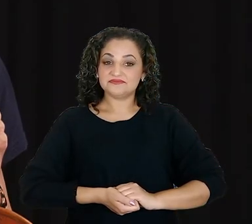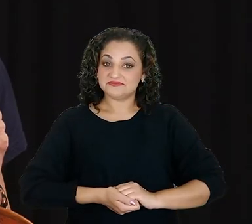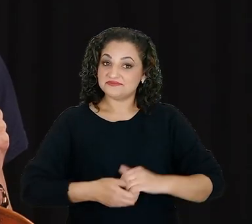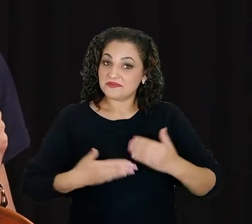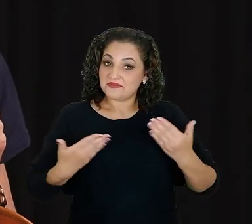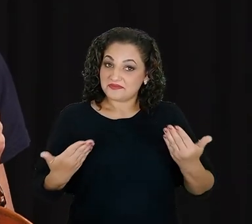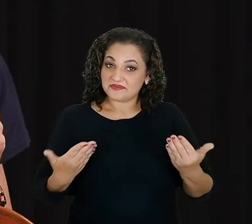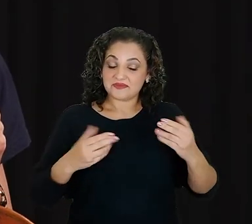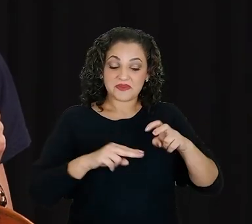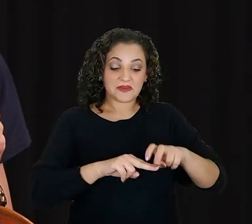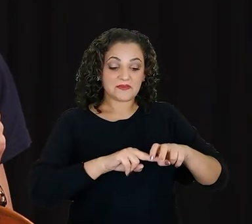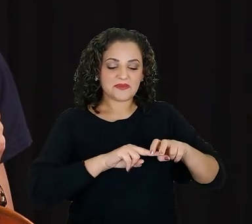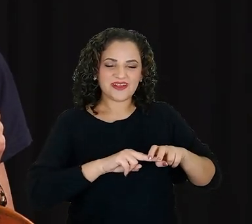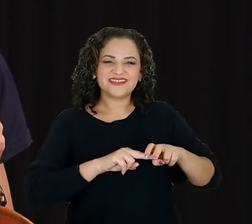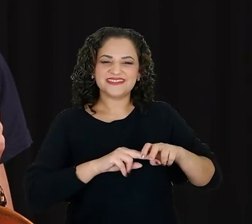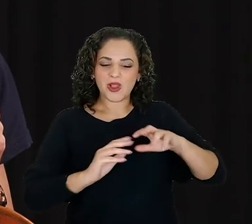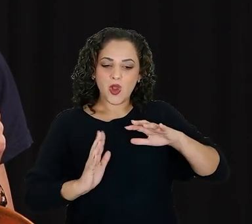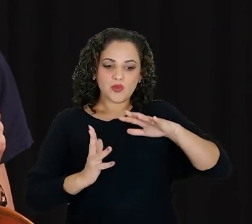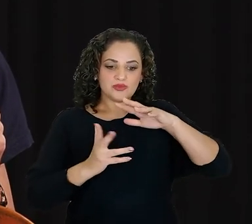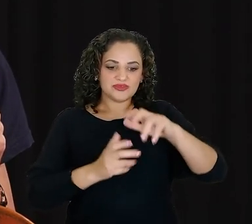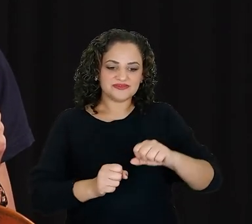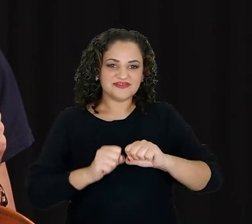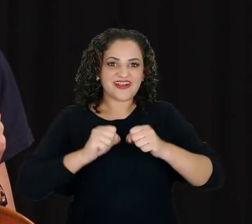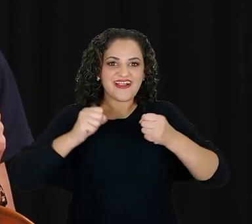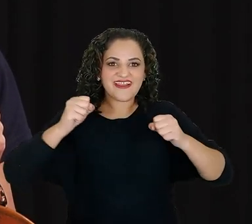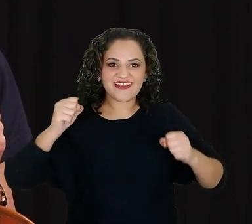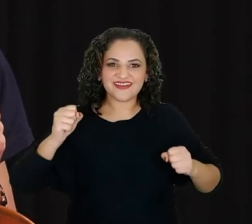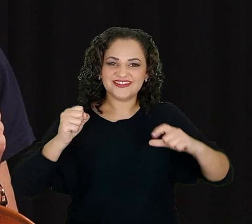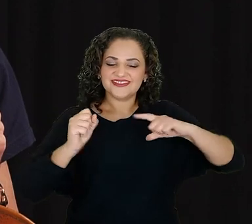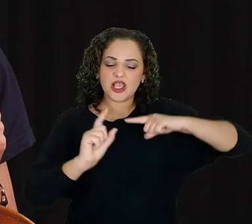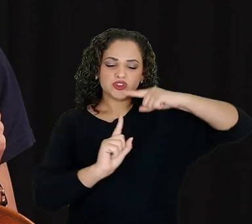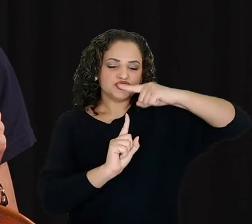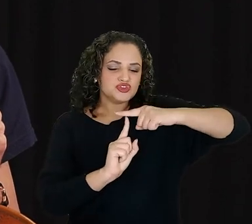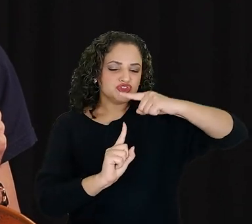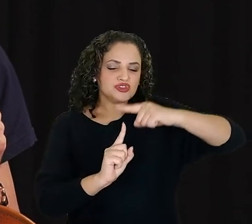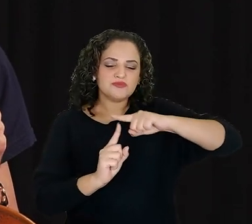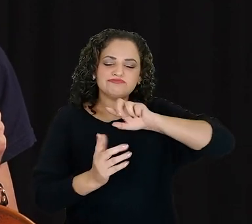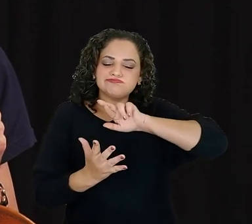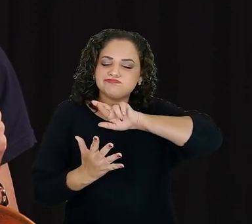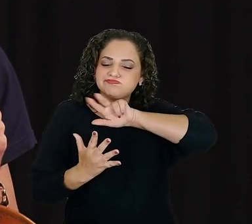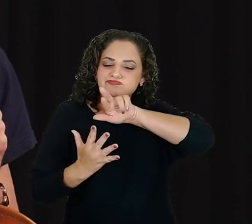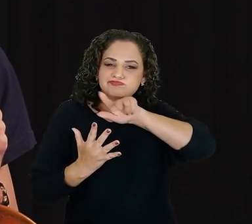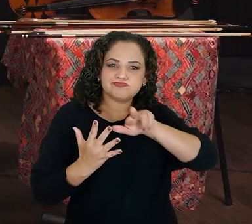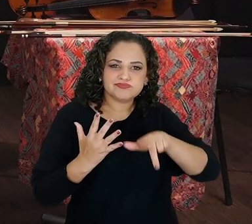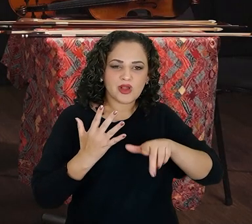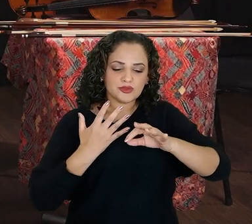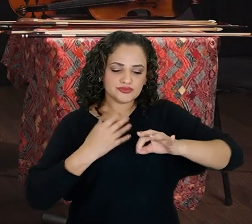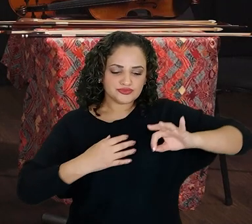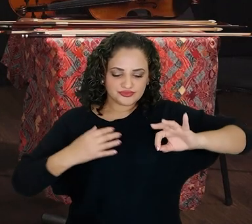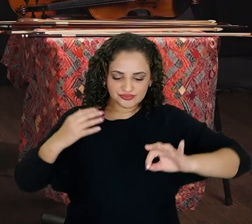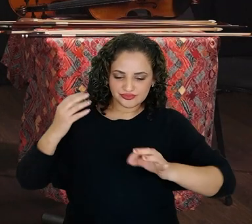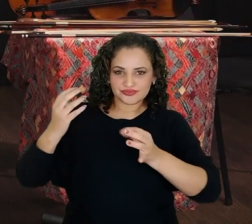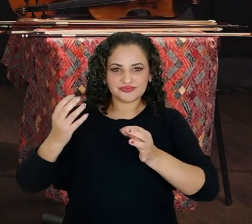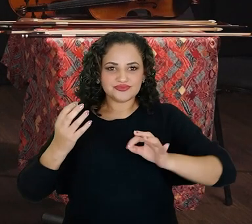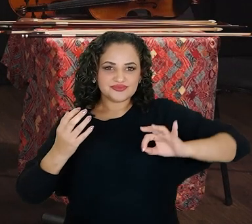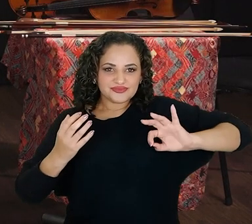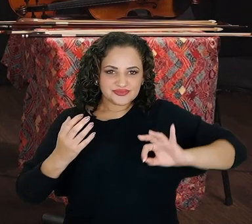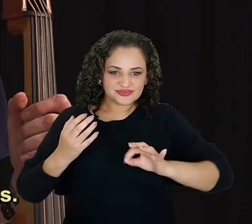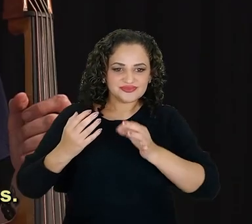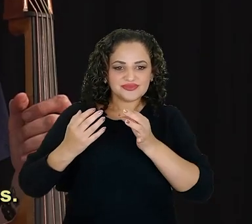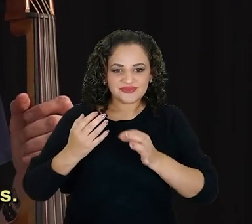porém o mundo é muito grande a gente tem muitos tipos de instrumento de cordas flexionados por aí que a gente pode também chamar de